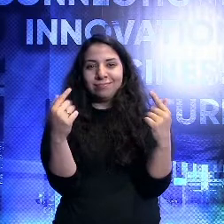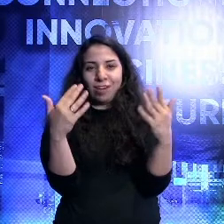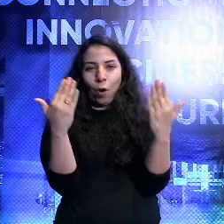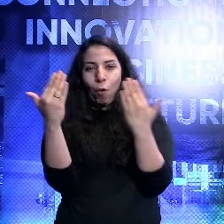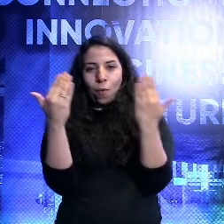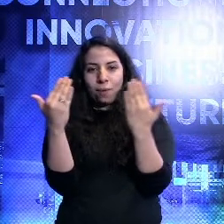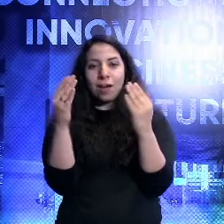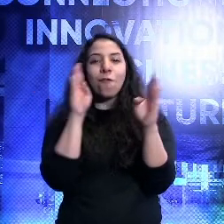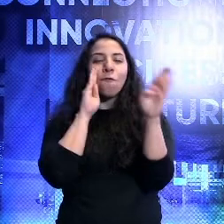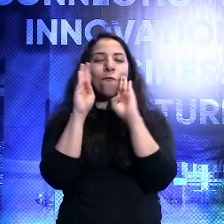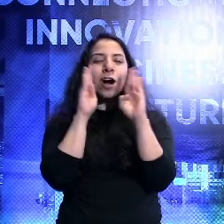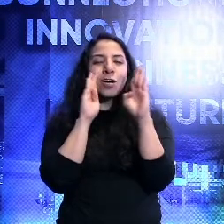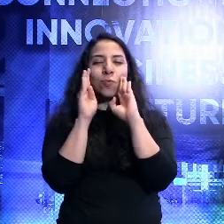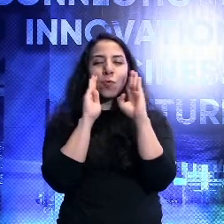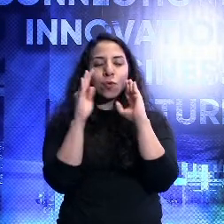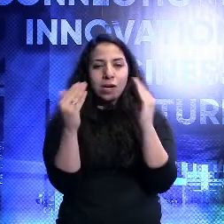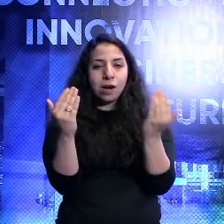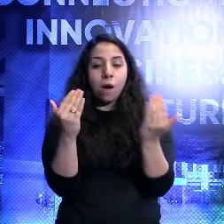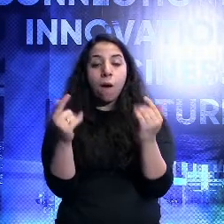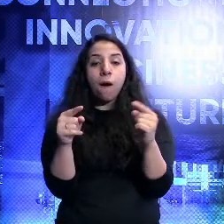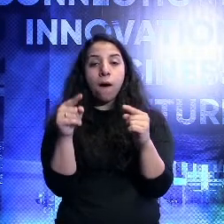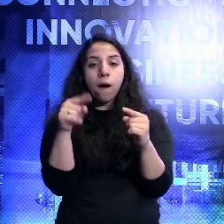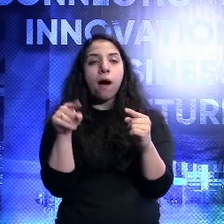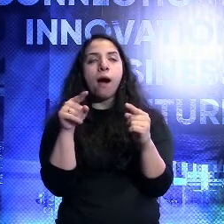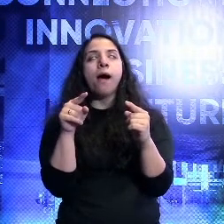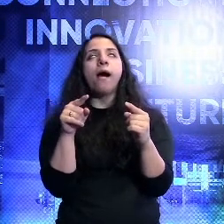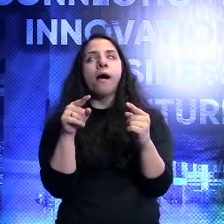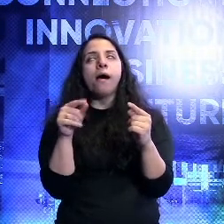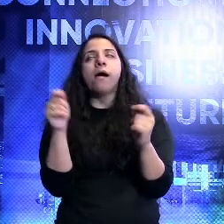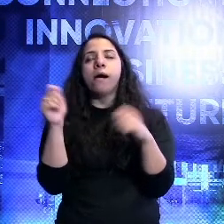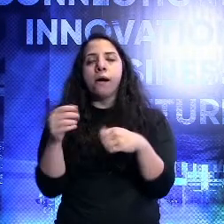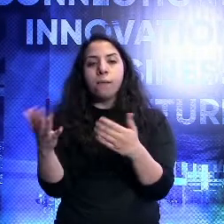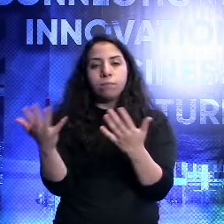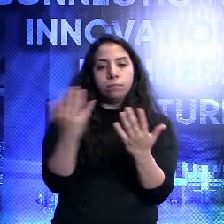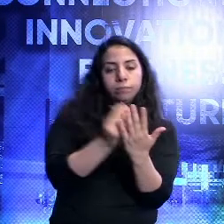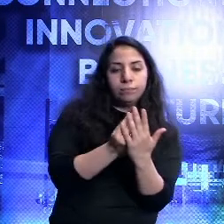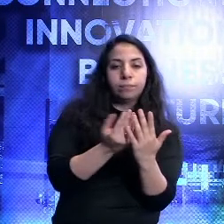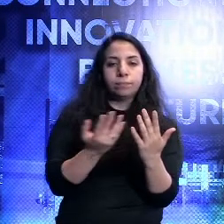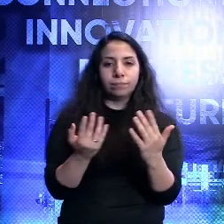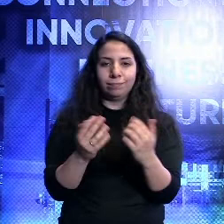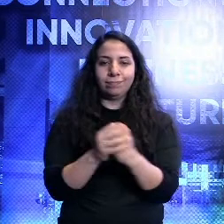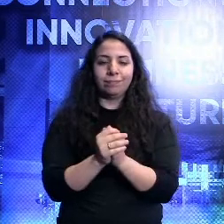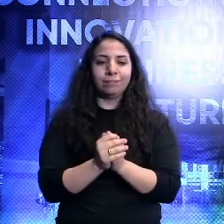certas ideologias ou opiniões, eu posso trazer esse dado para cá por analogia, certo?